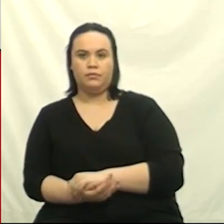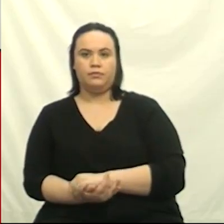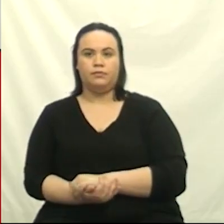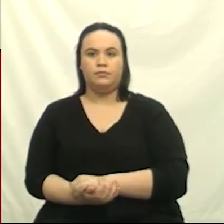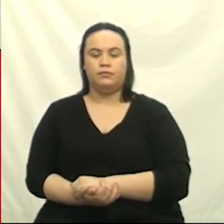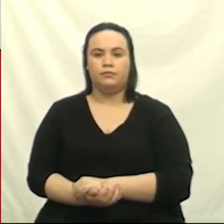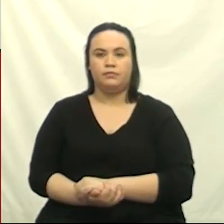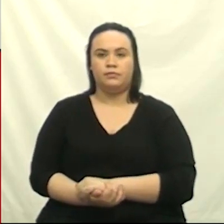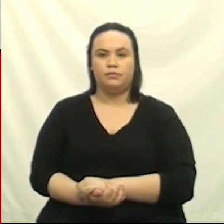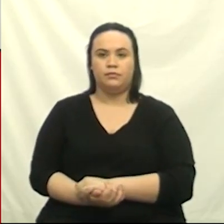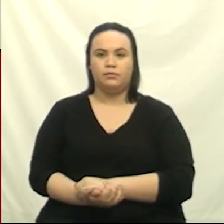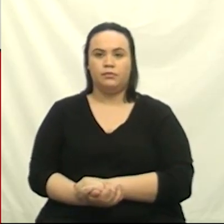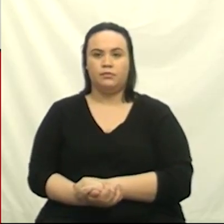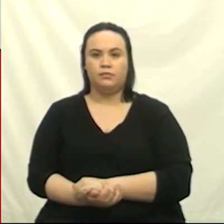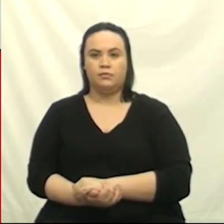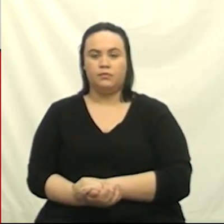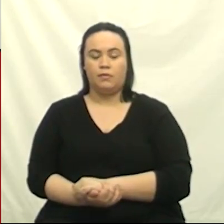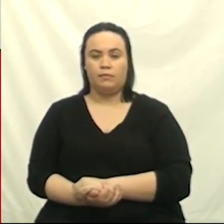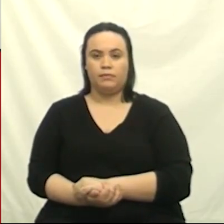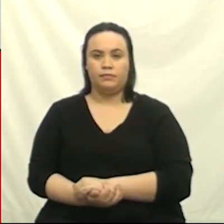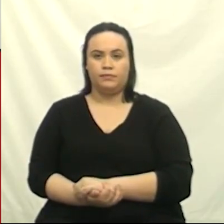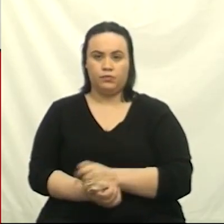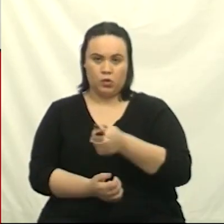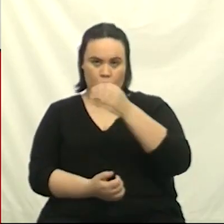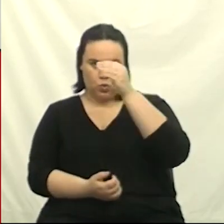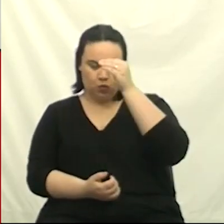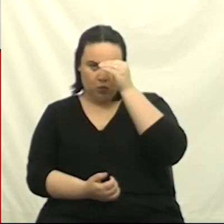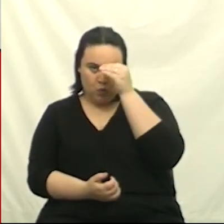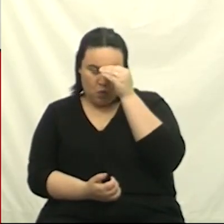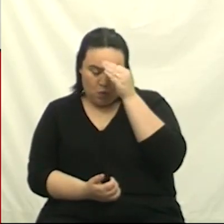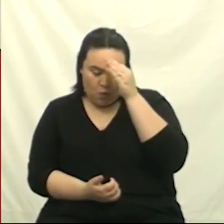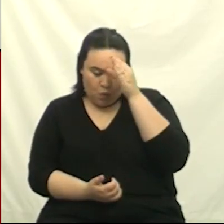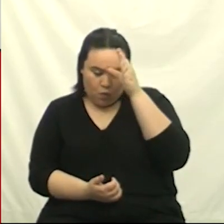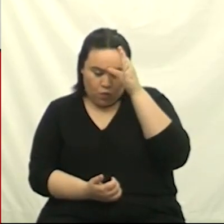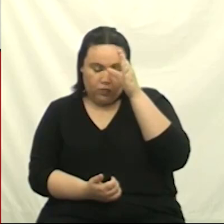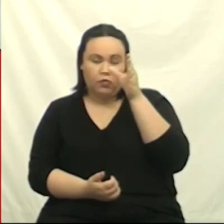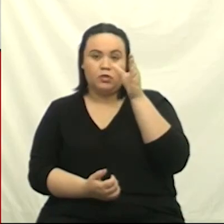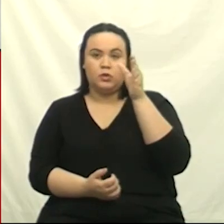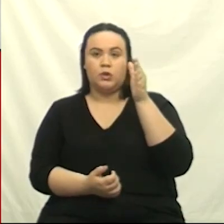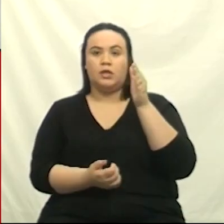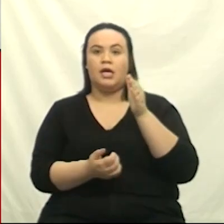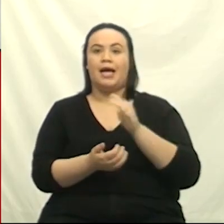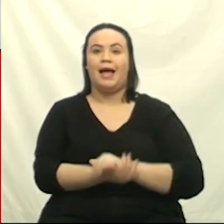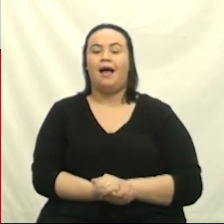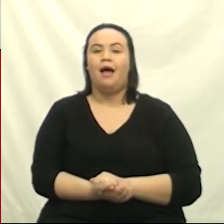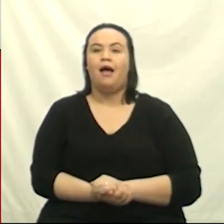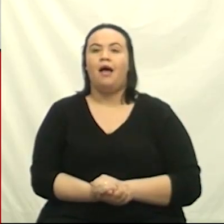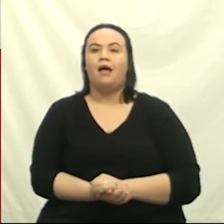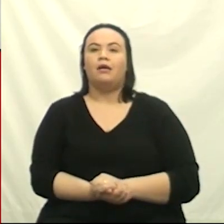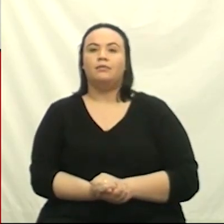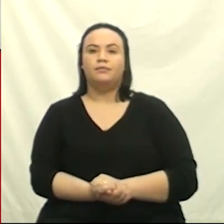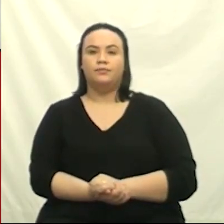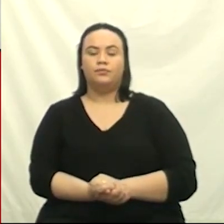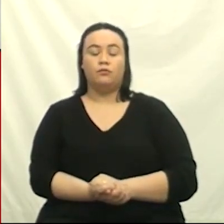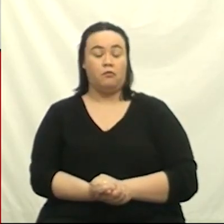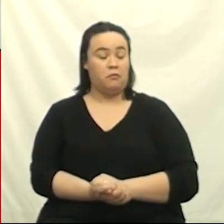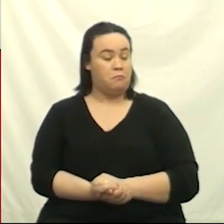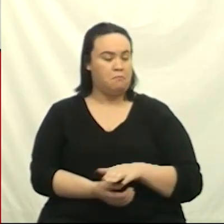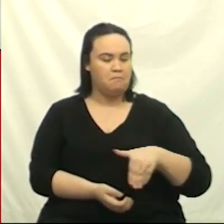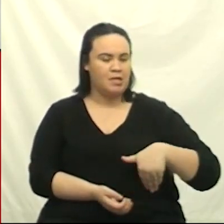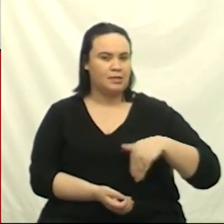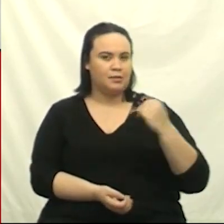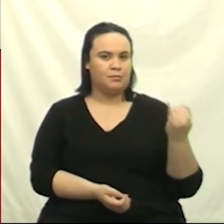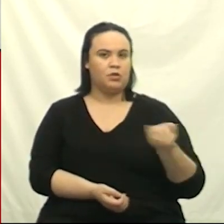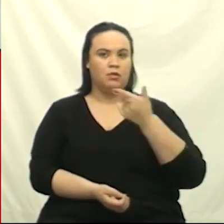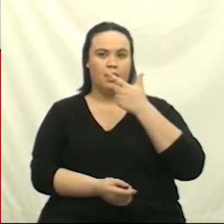O conhecimento em robótica programação inteligente artificial foi crucial para